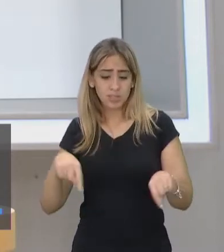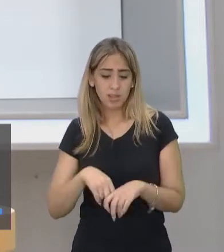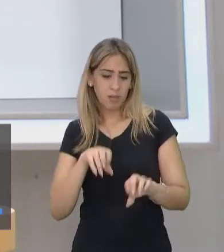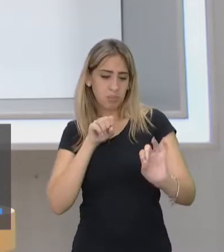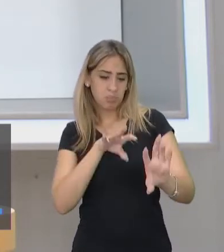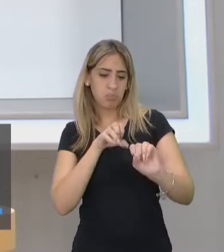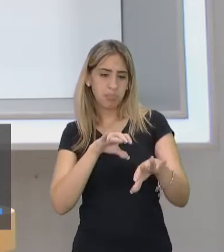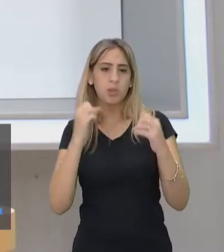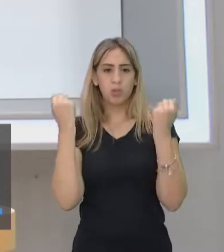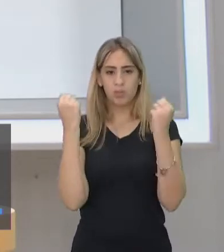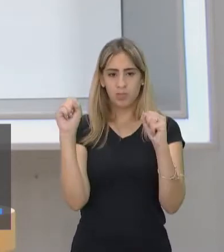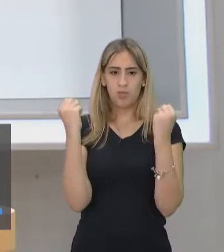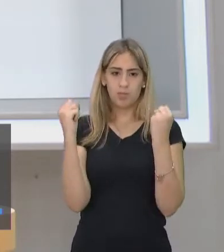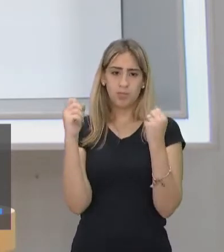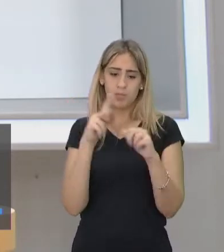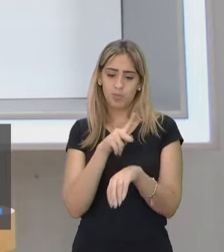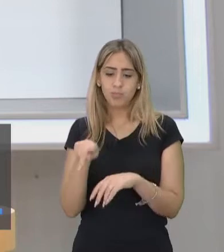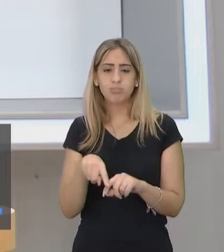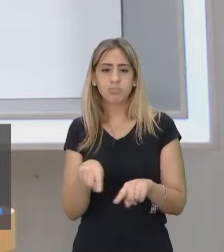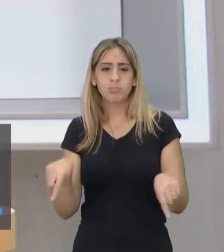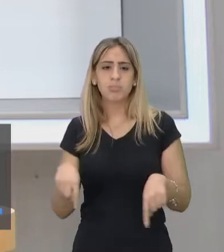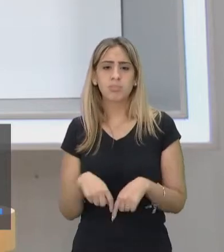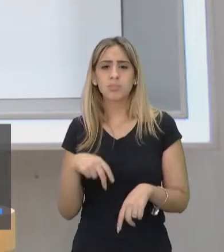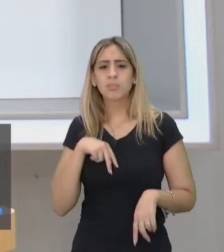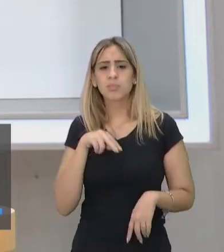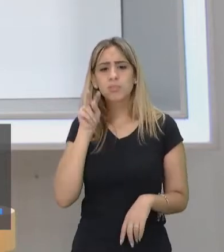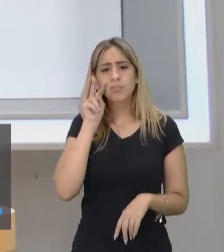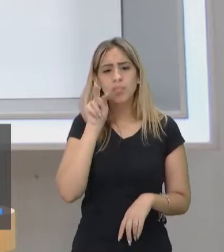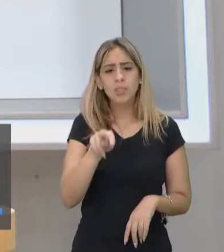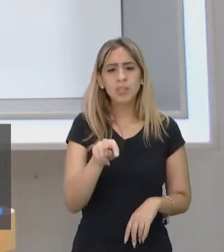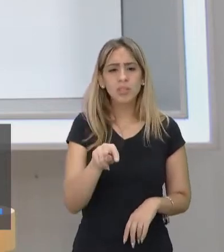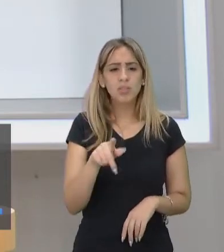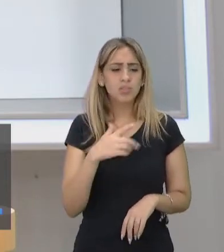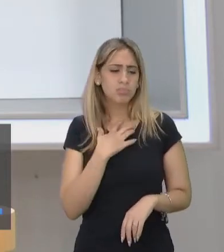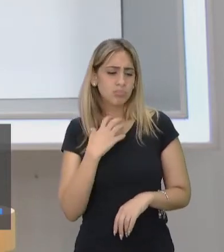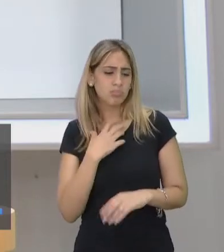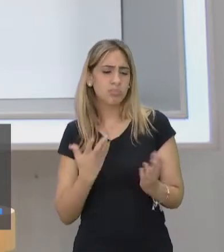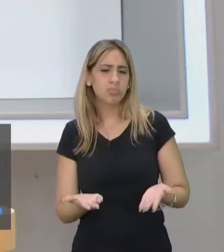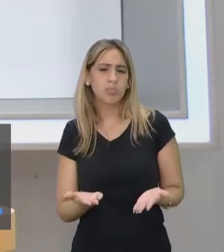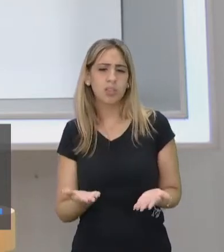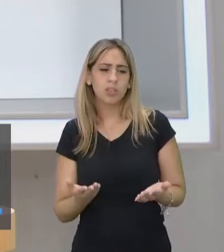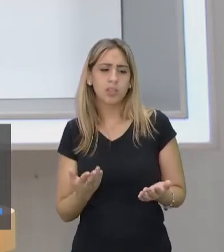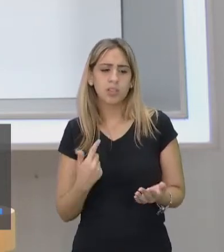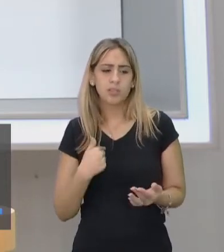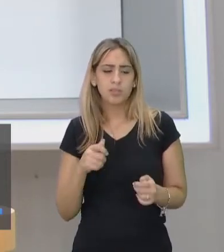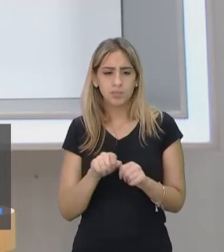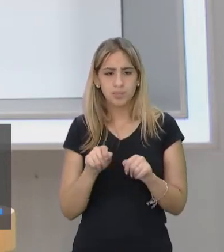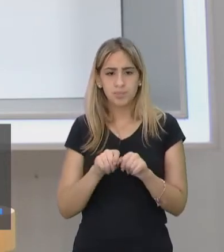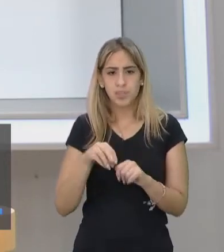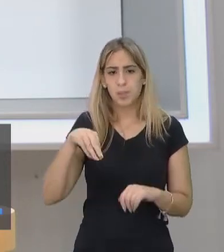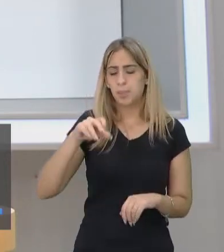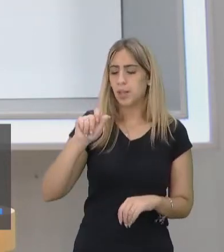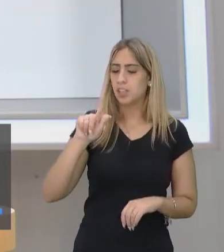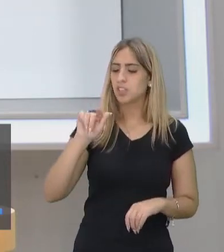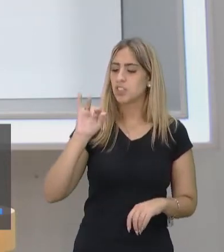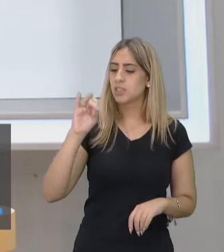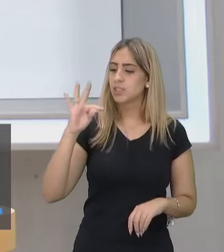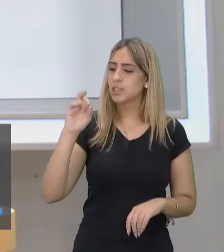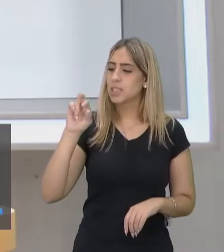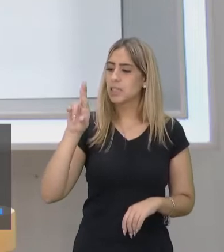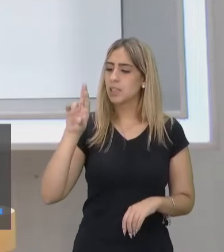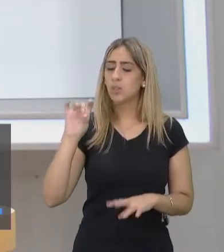aula de educação física. Olha aí. E eu me via daquela situação, né? Eu tinha feito magistério. O magistério me